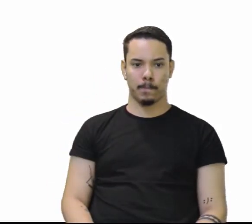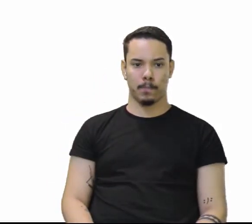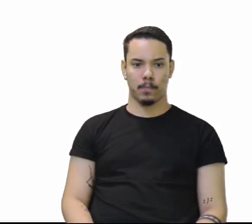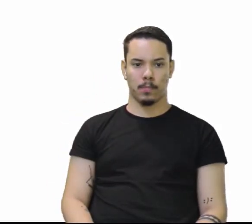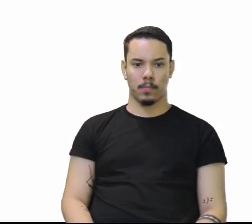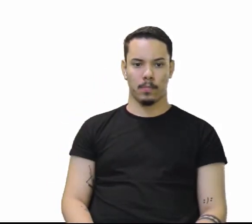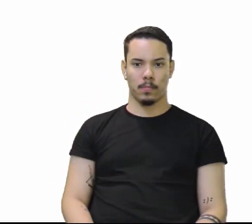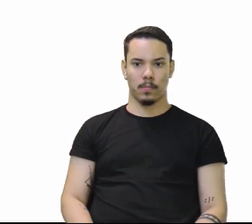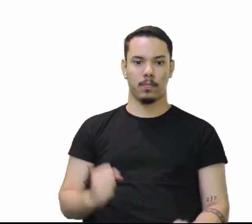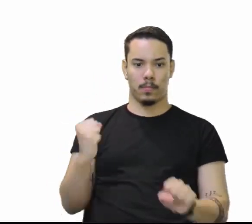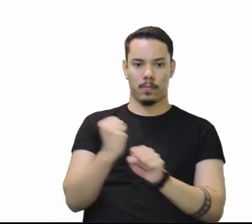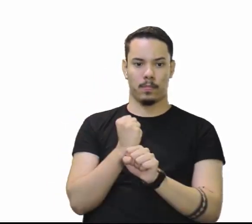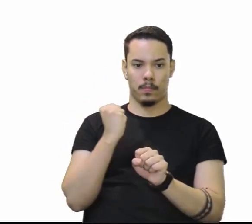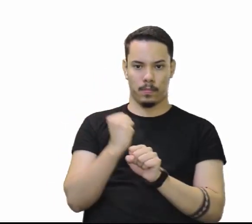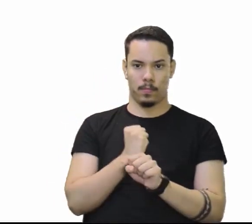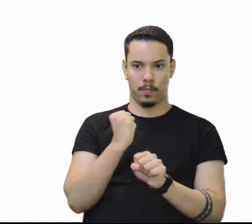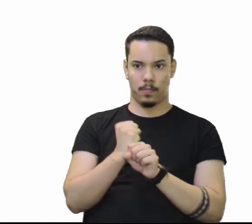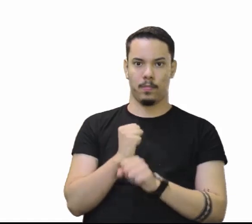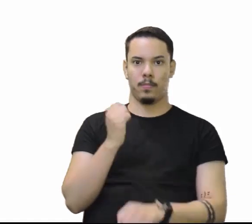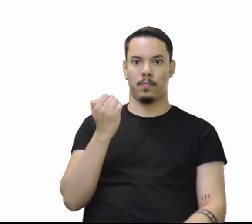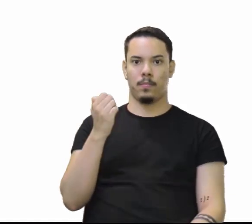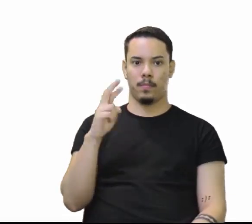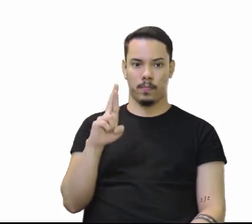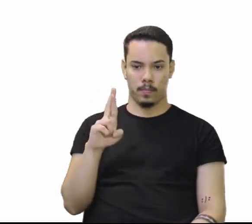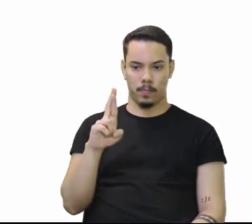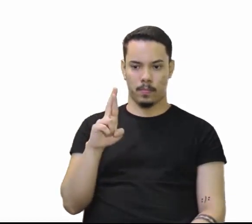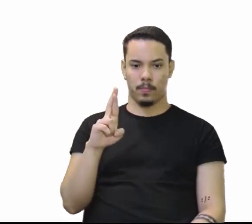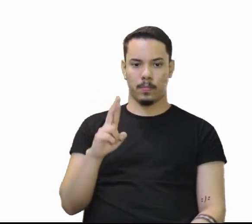A construção da BR-364.